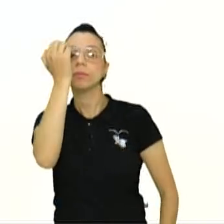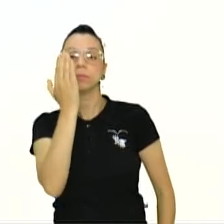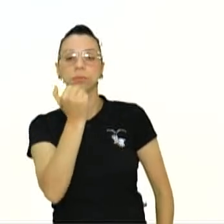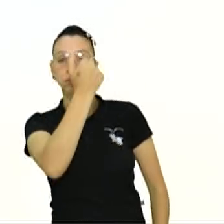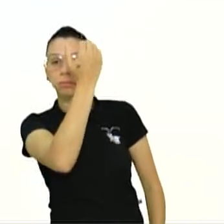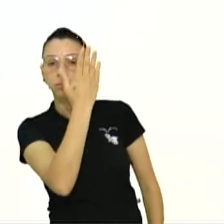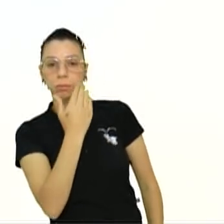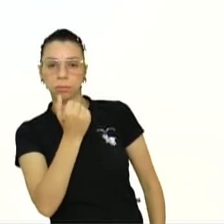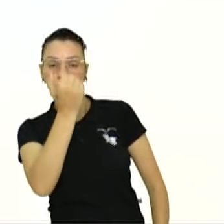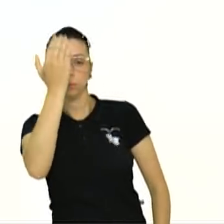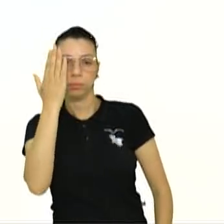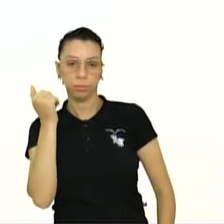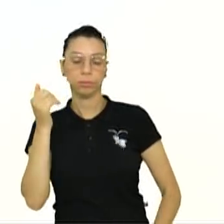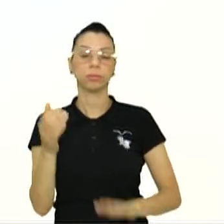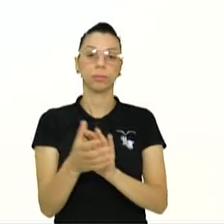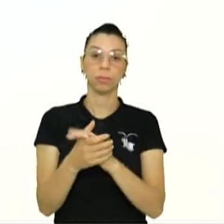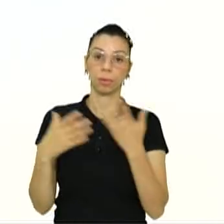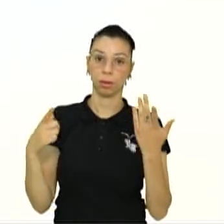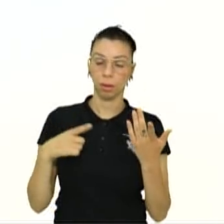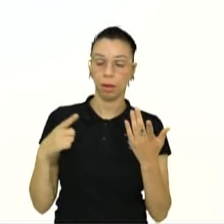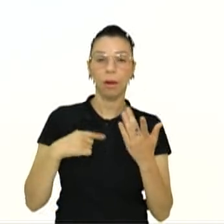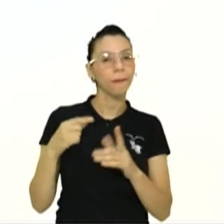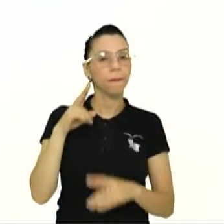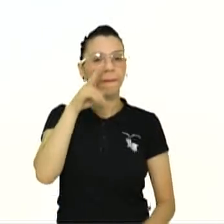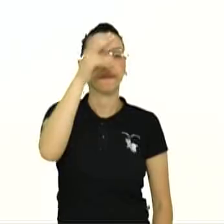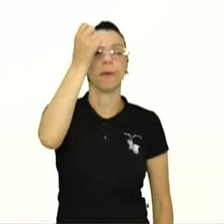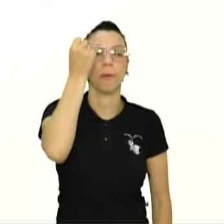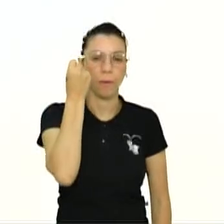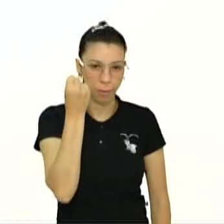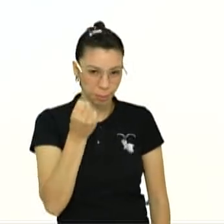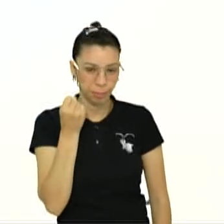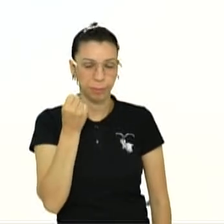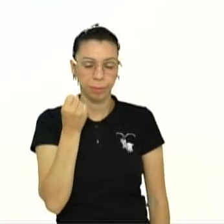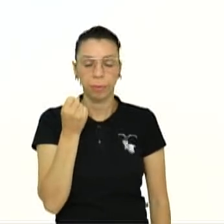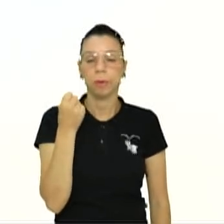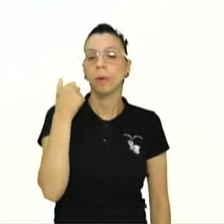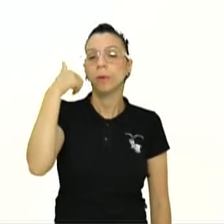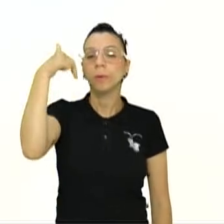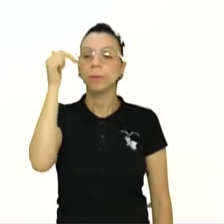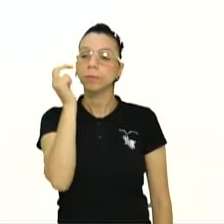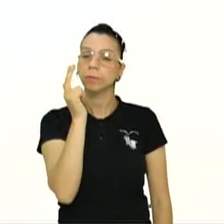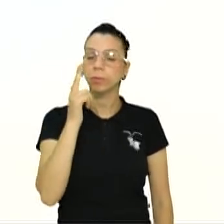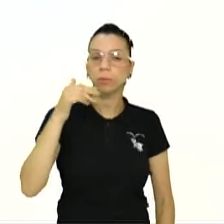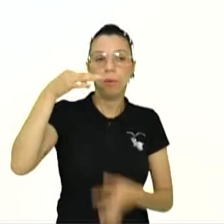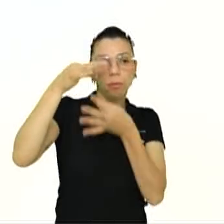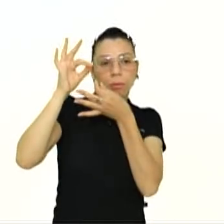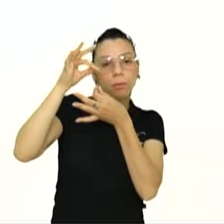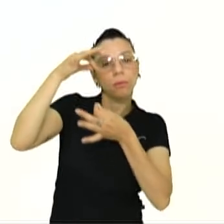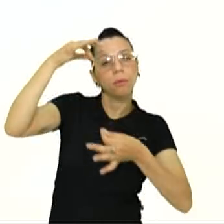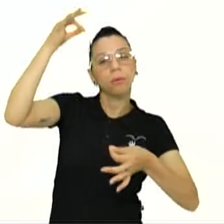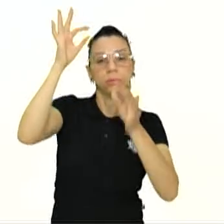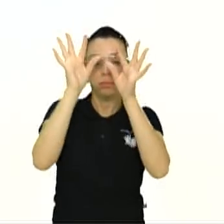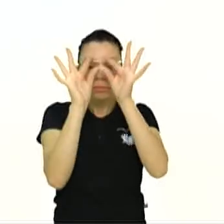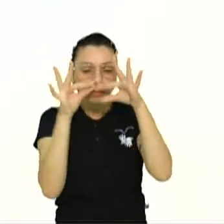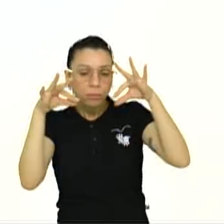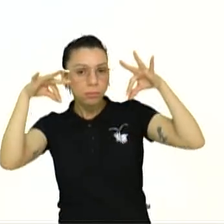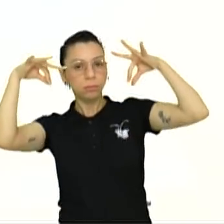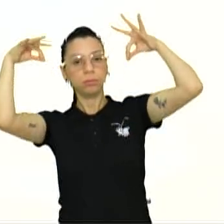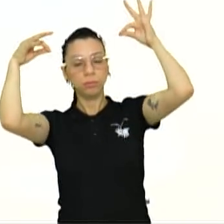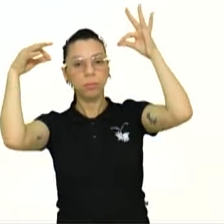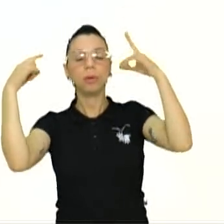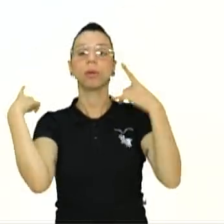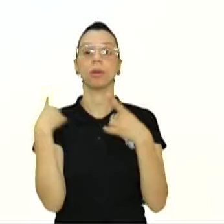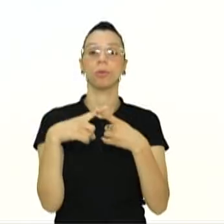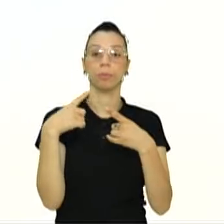maquiagem, né? Que é bastante carregada. Eles usam os traços alongados, porque o que está